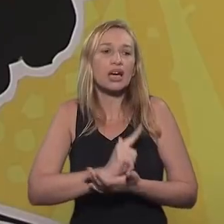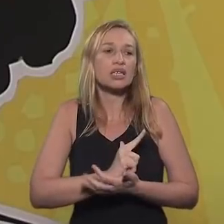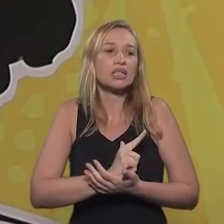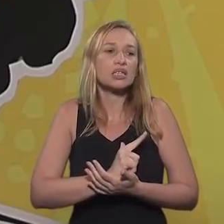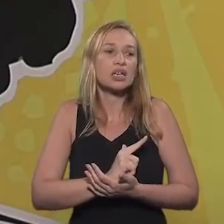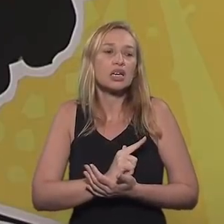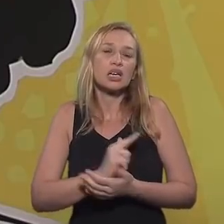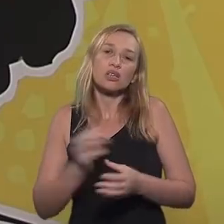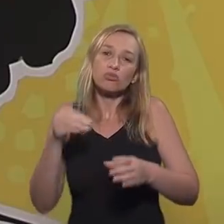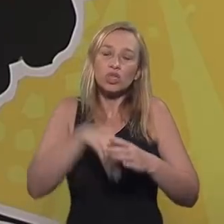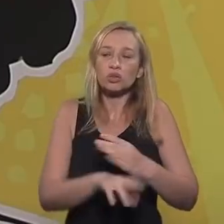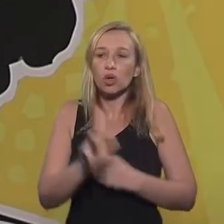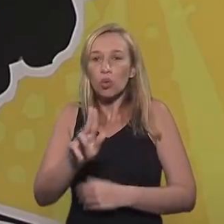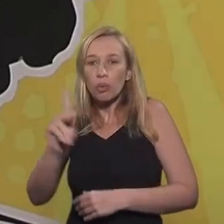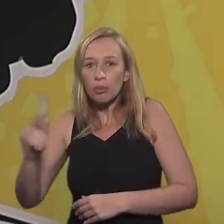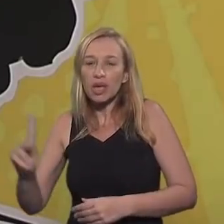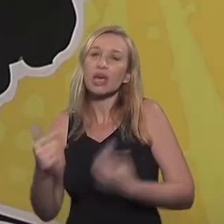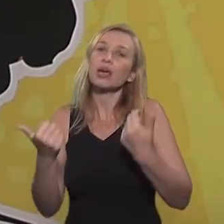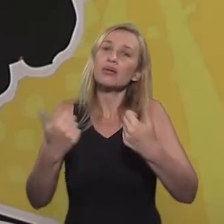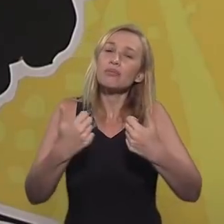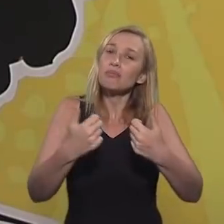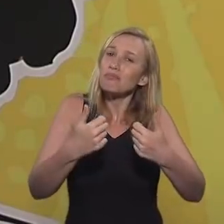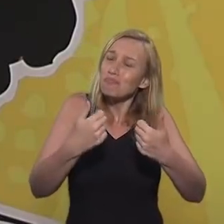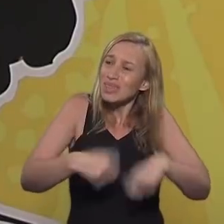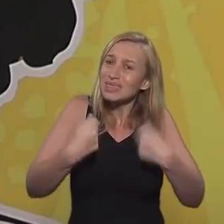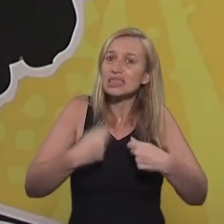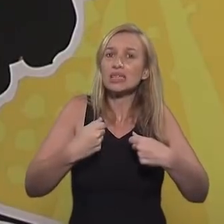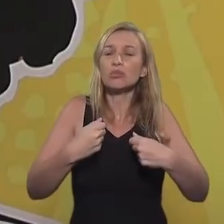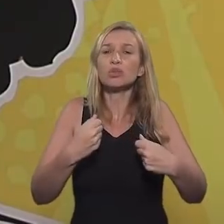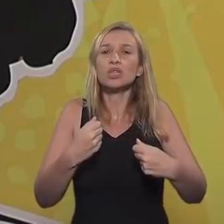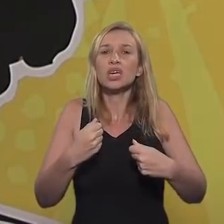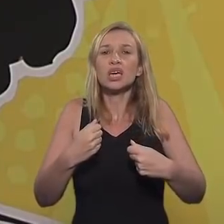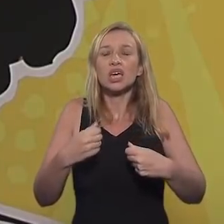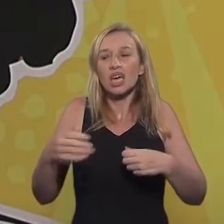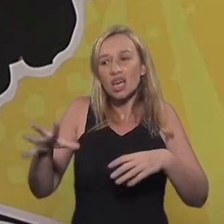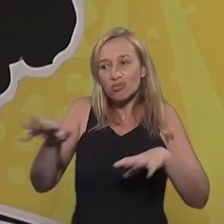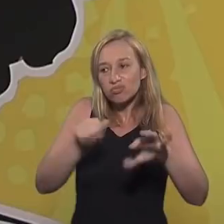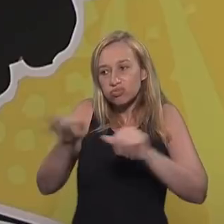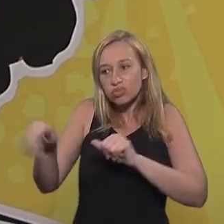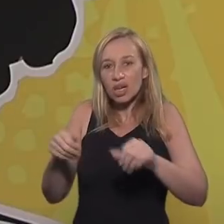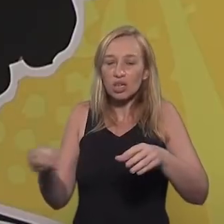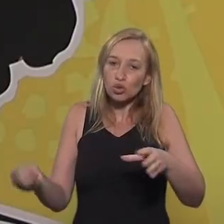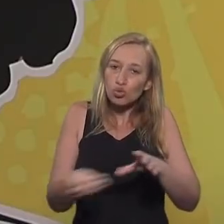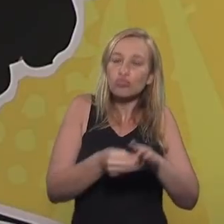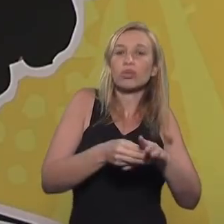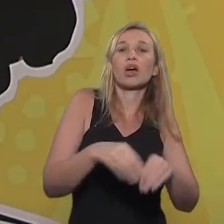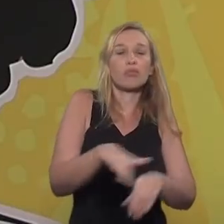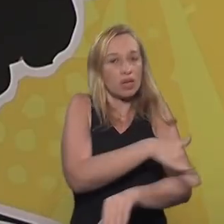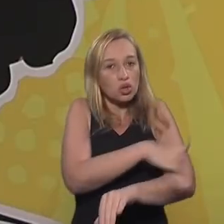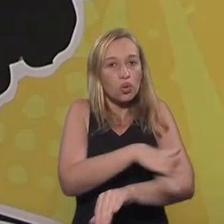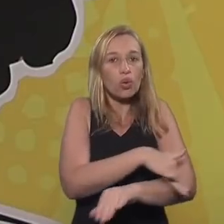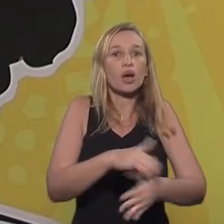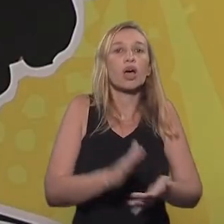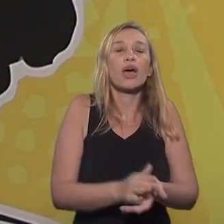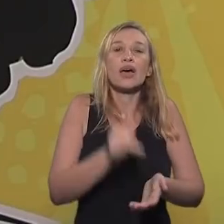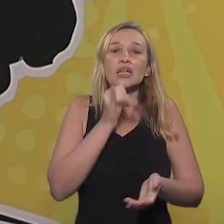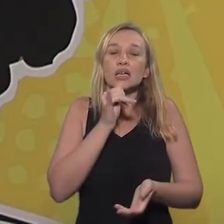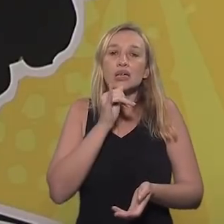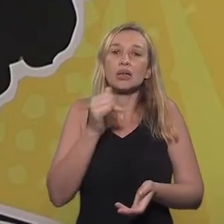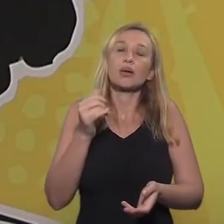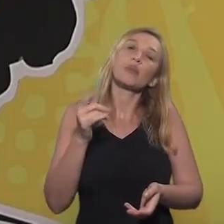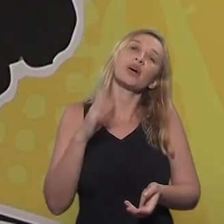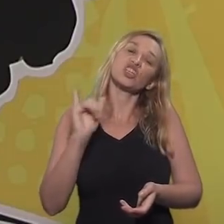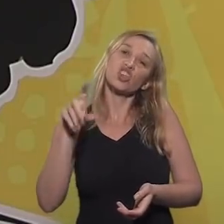policiais que estão ainda nas UPPs e precisamos trazer esses policiais para as ruas. Ao